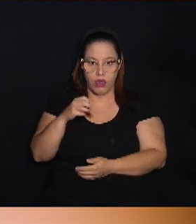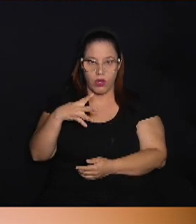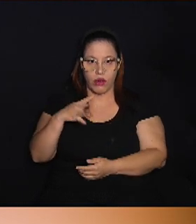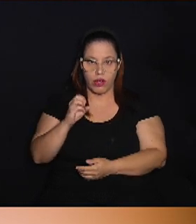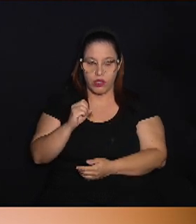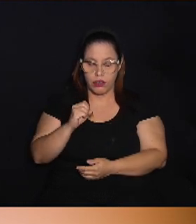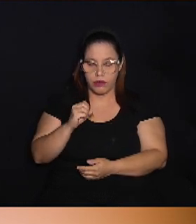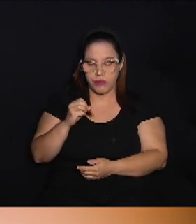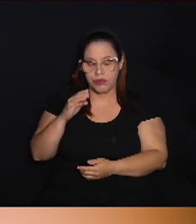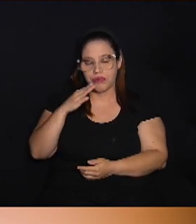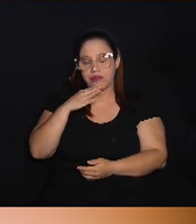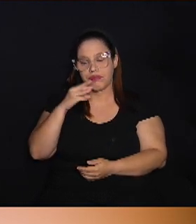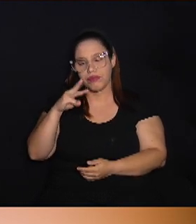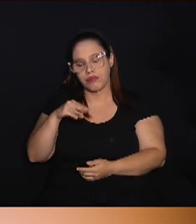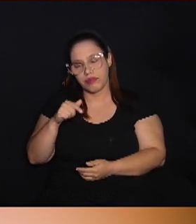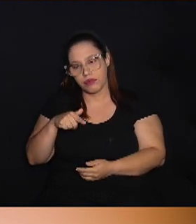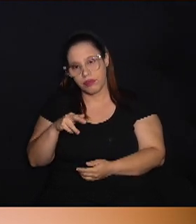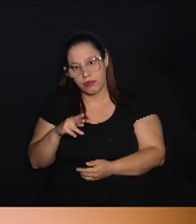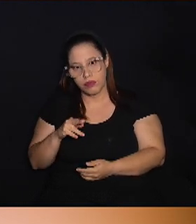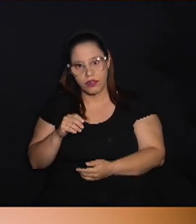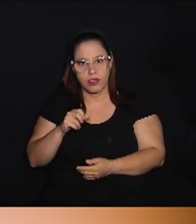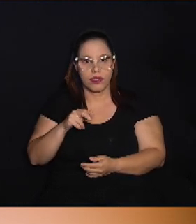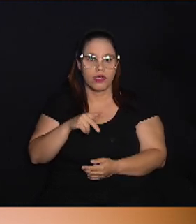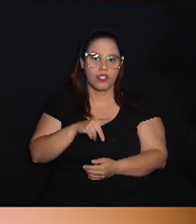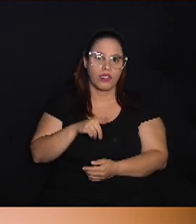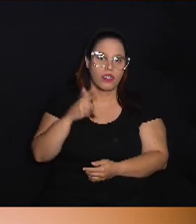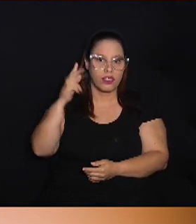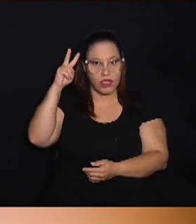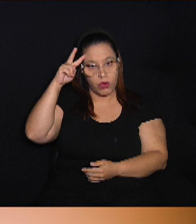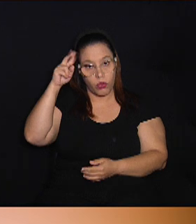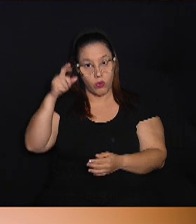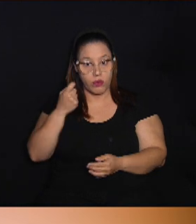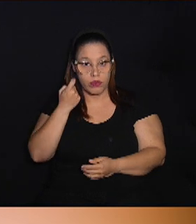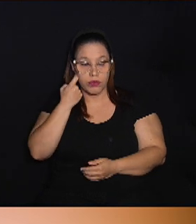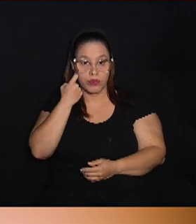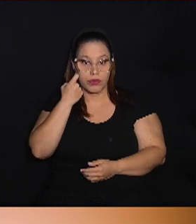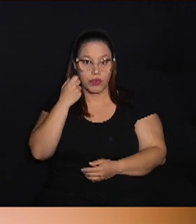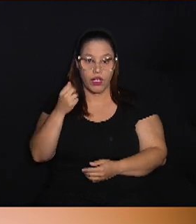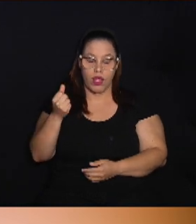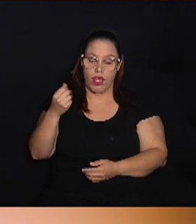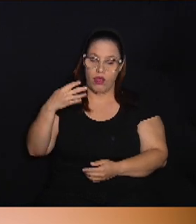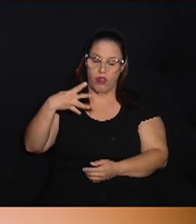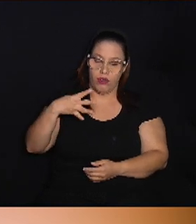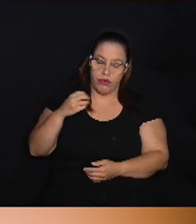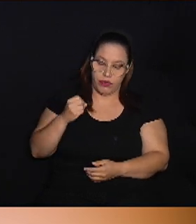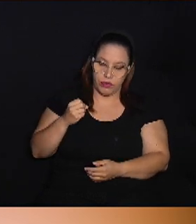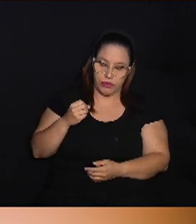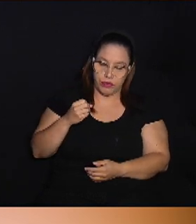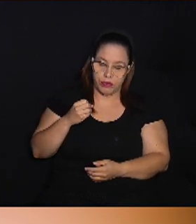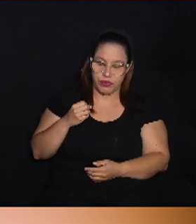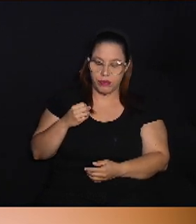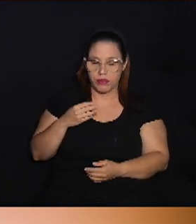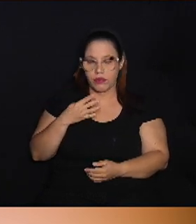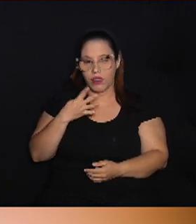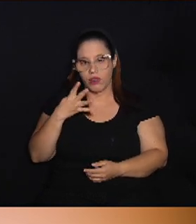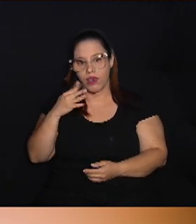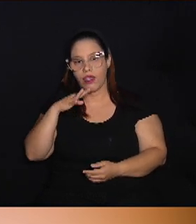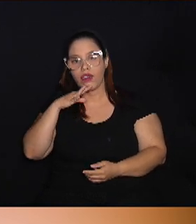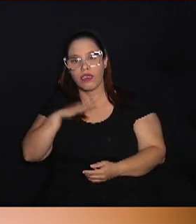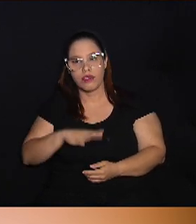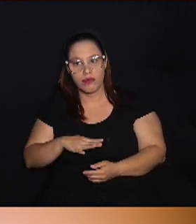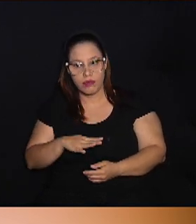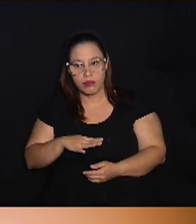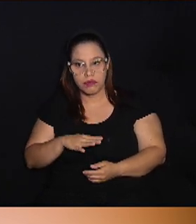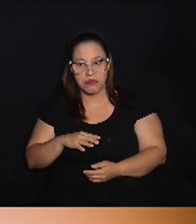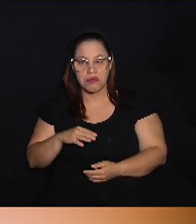as 3h da tarde, de segunda a sexta-feira, e das 9h40 às 4h da tarde aos sábados. Tem o período,